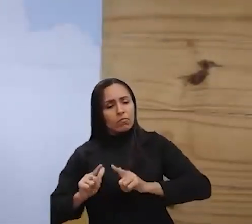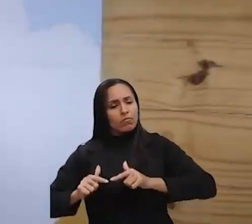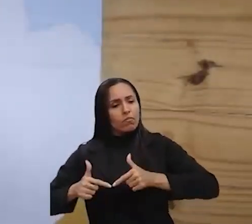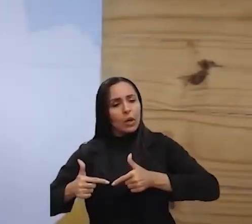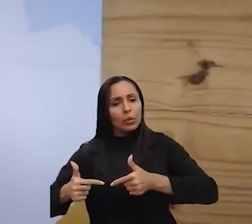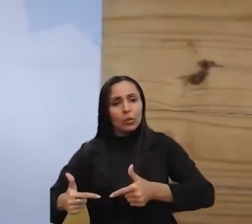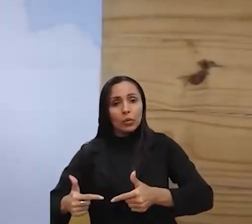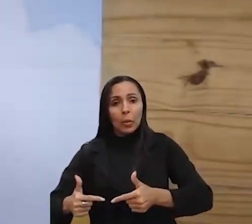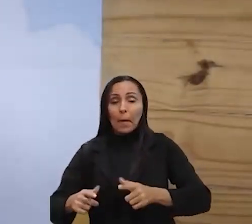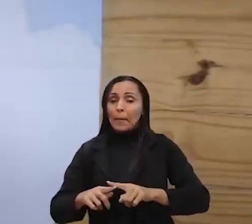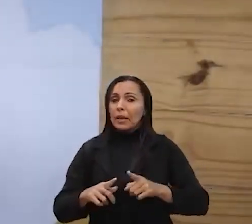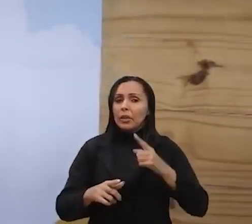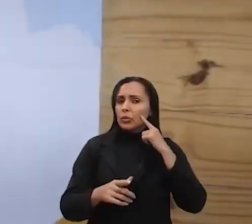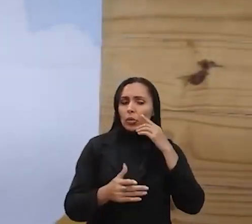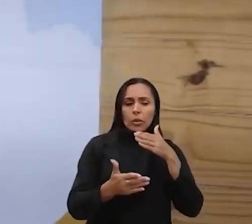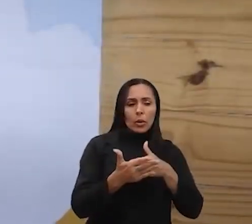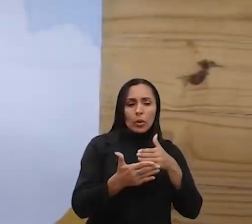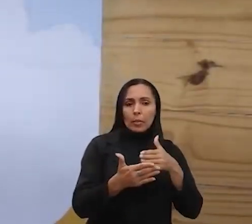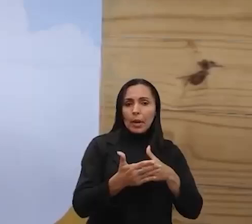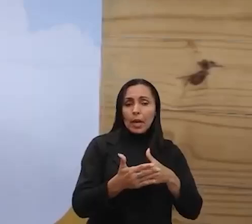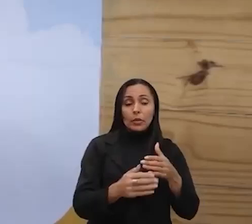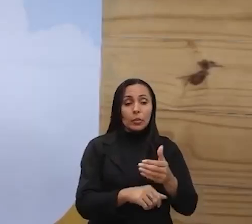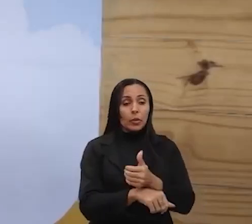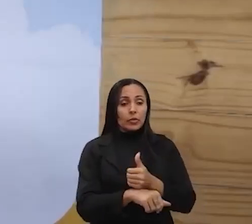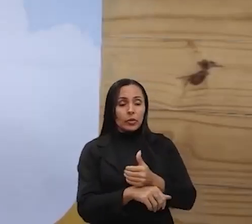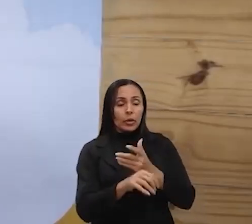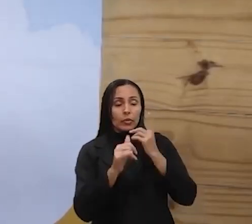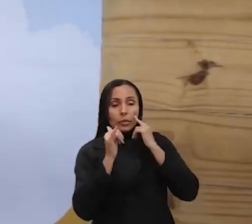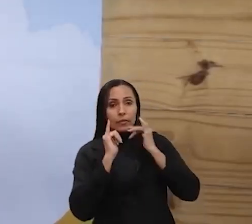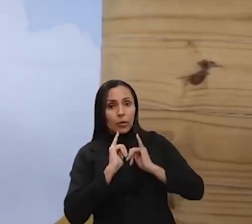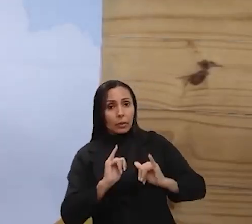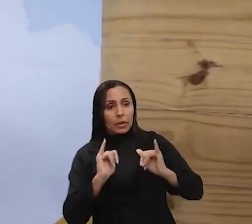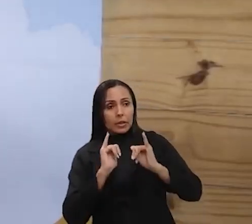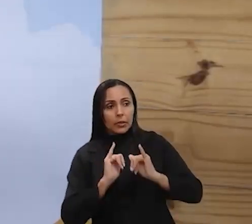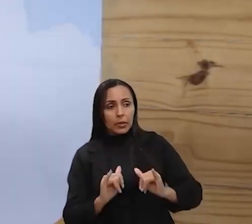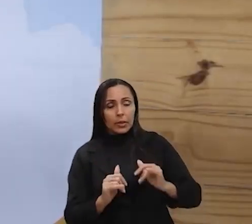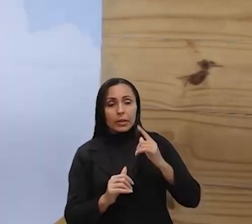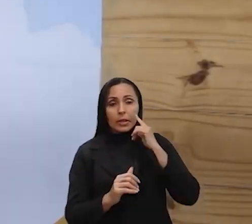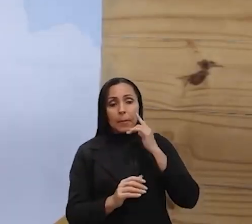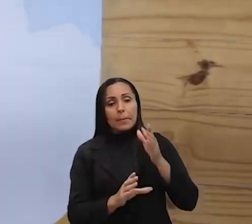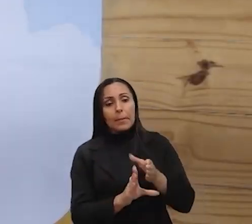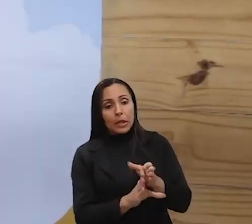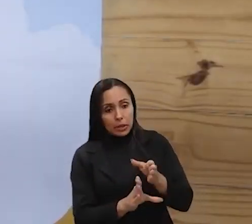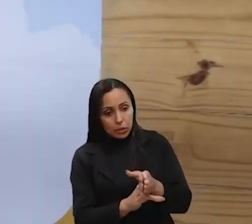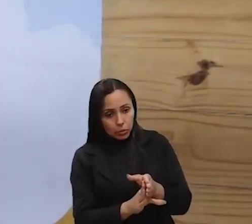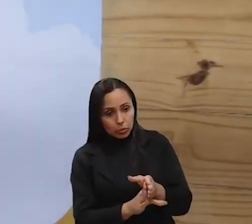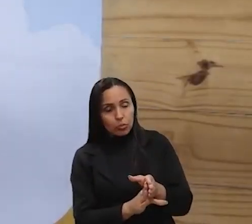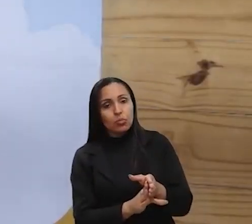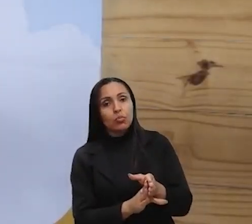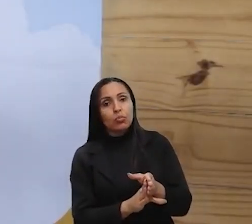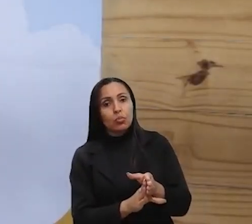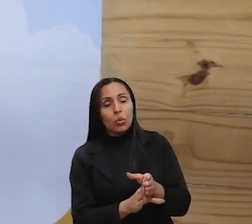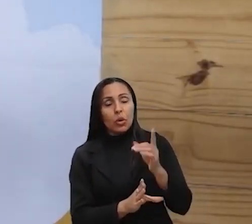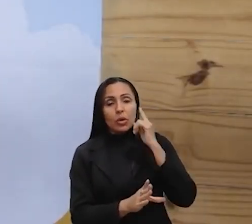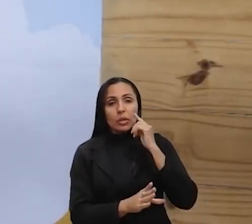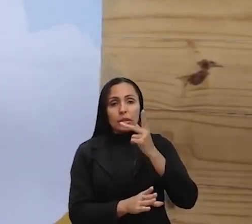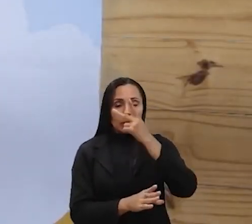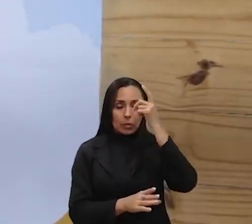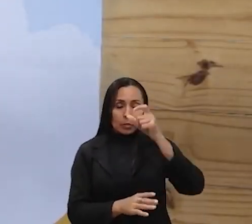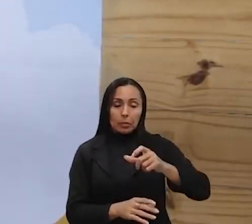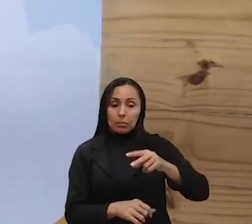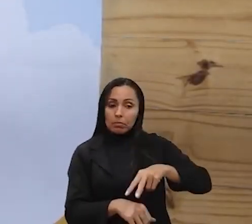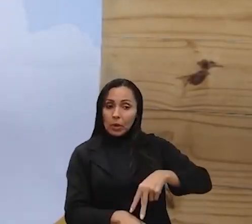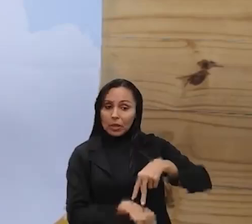não impede o profissional da informação ser um mediador, ser um agente